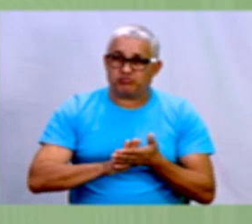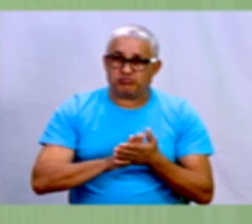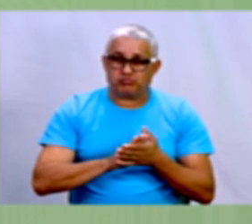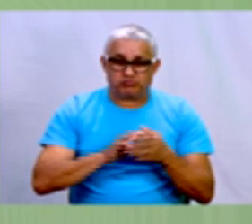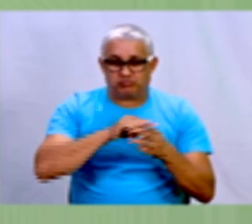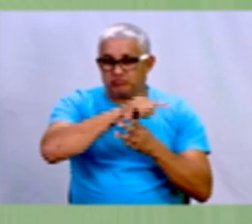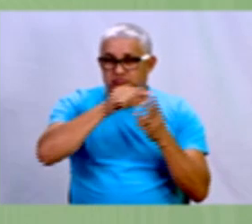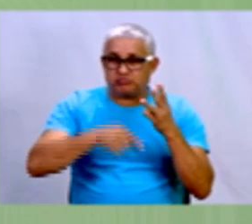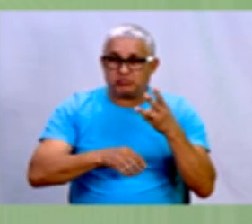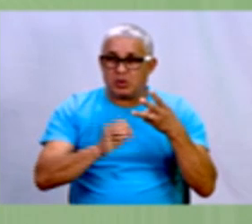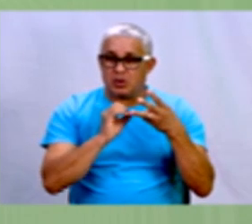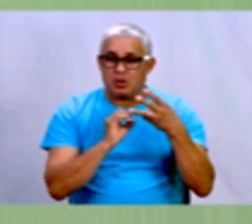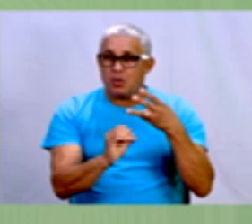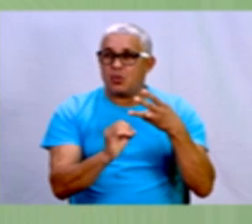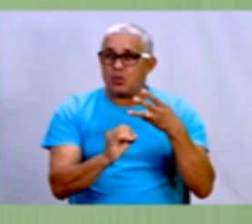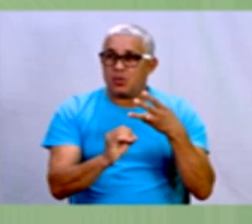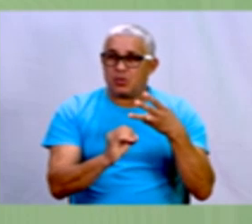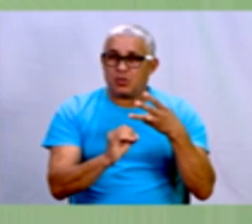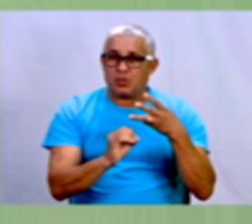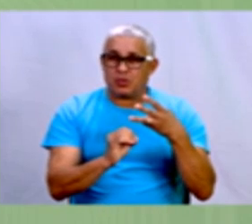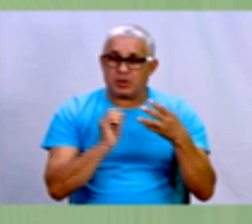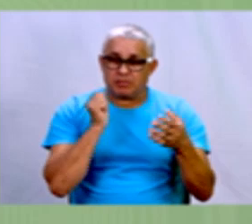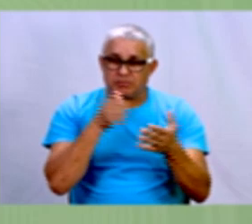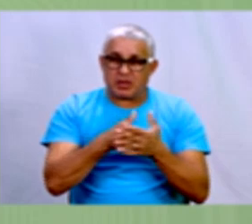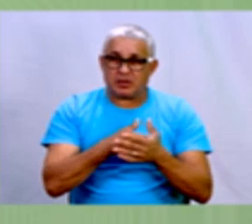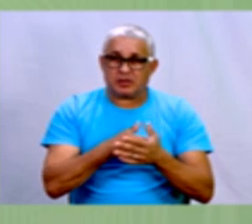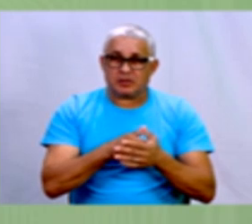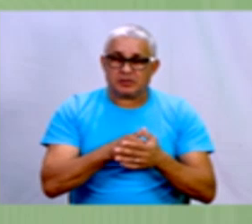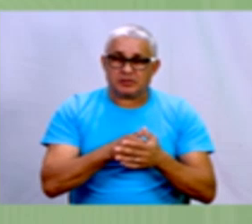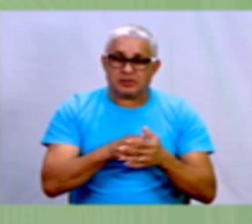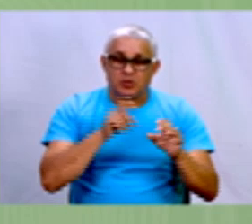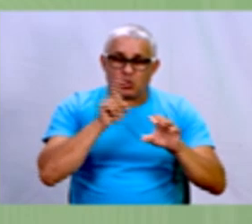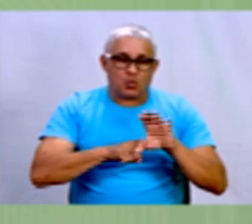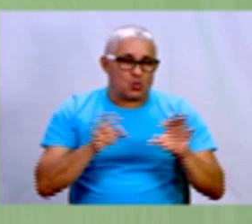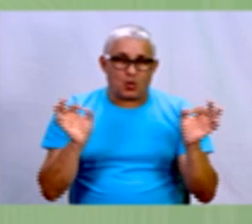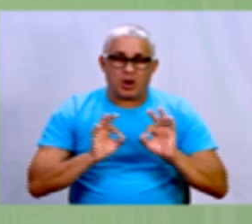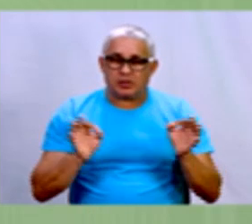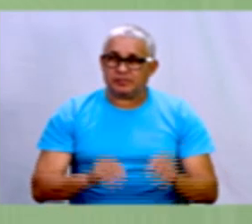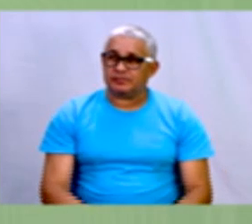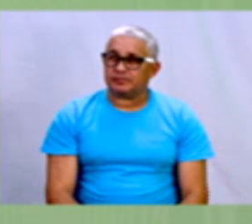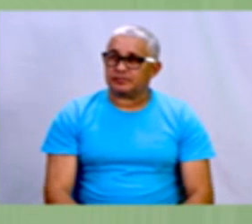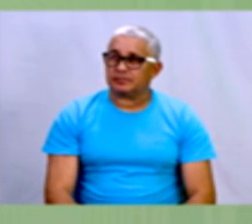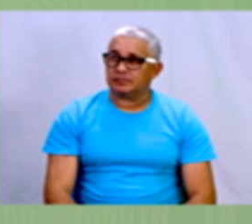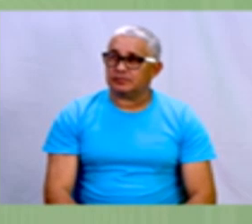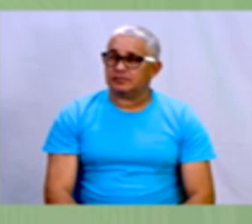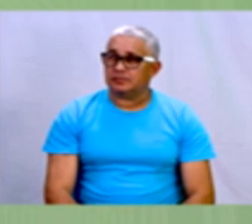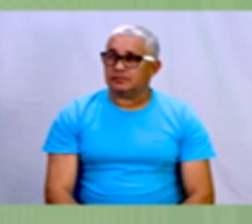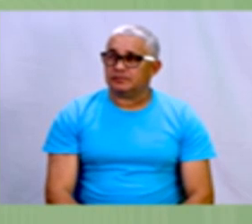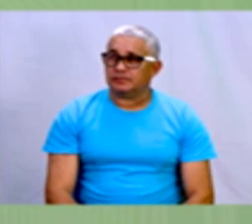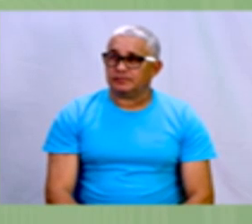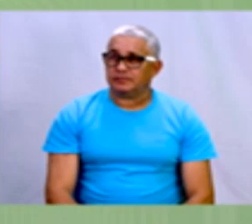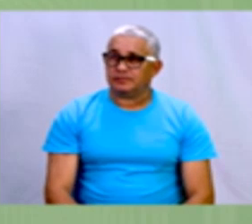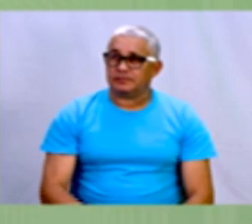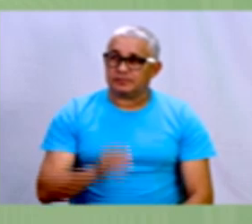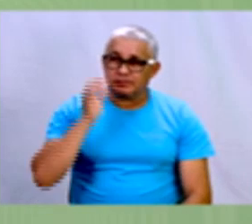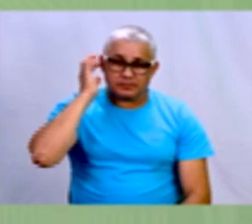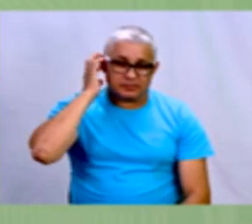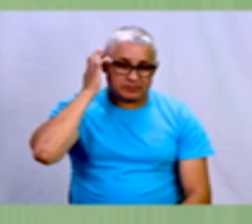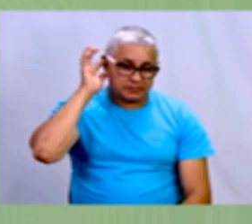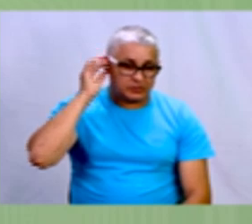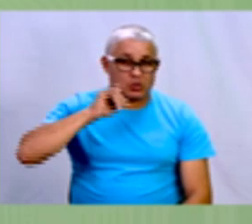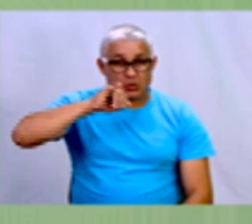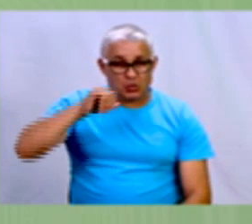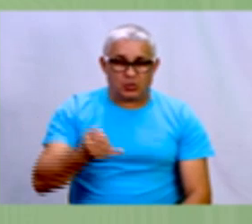terceiro mês e a gente vai pagar a última parcela e não vai estar devendo mais nada, tá? Aí é o seguinte, agora vamos para os